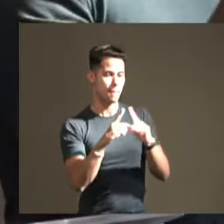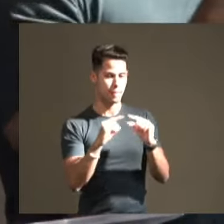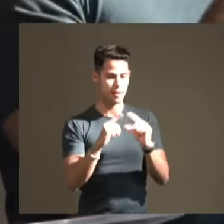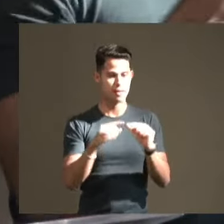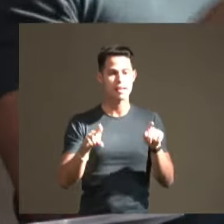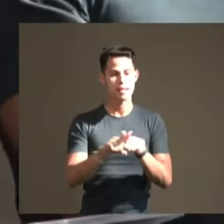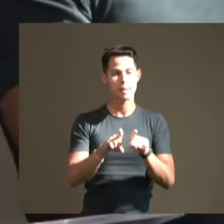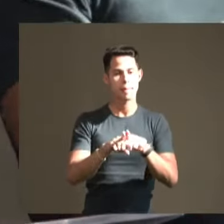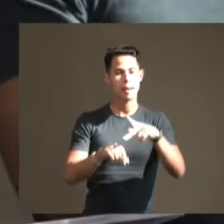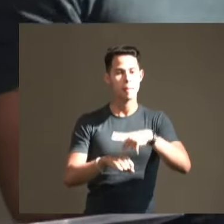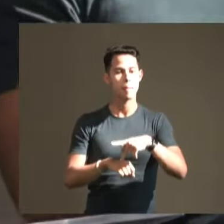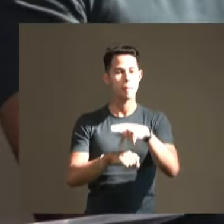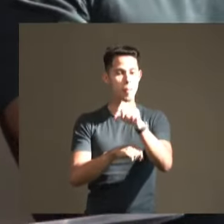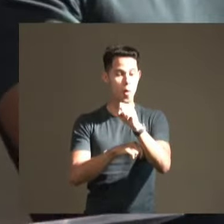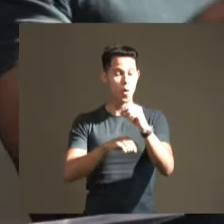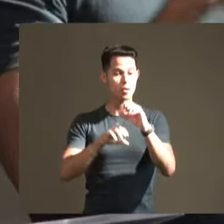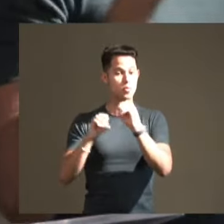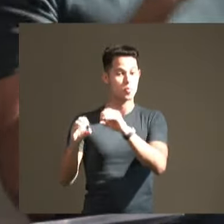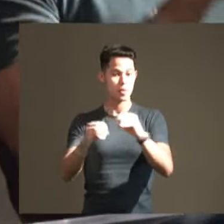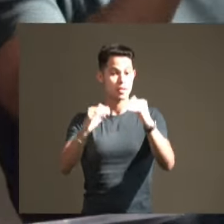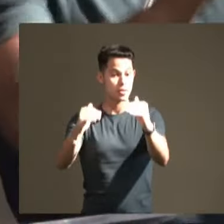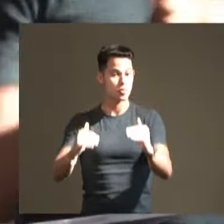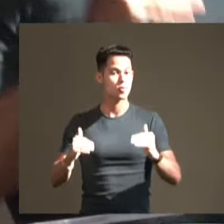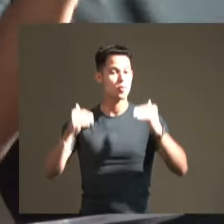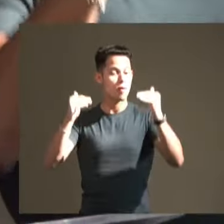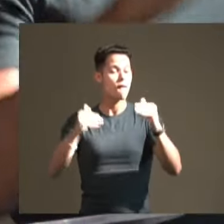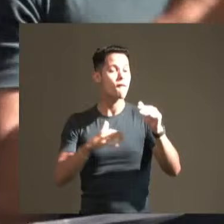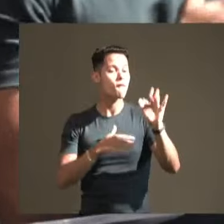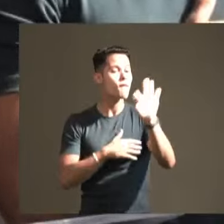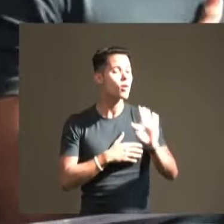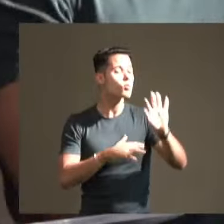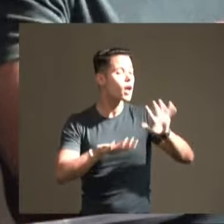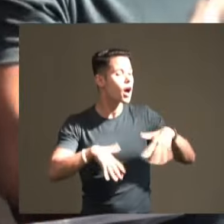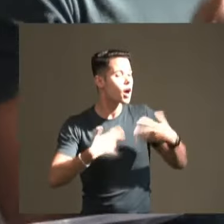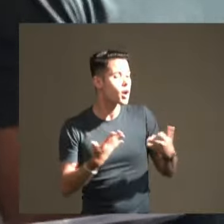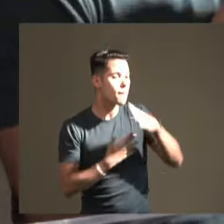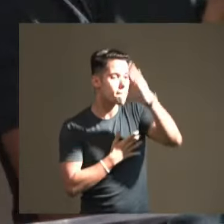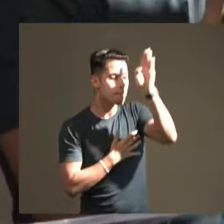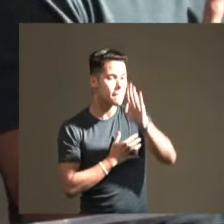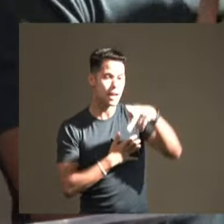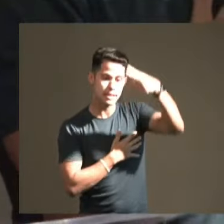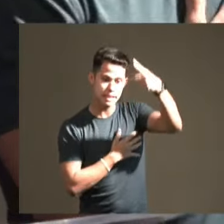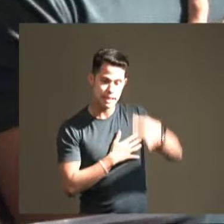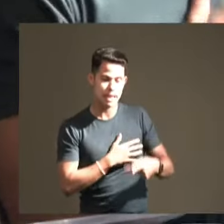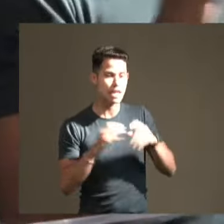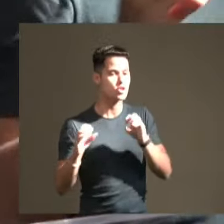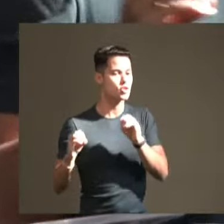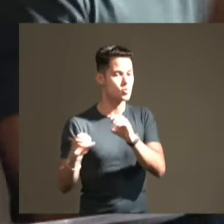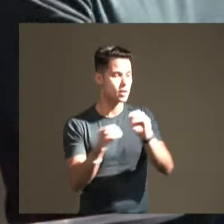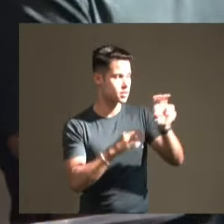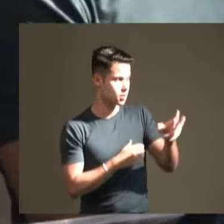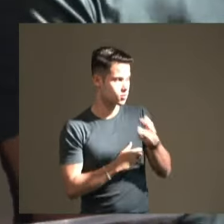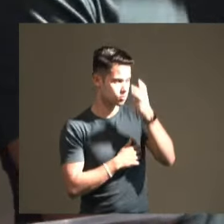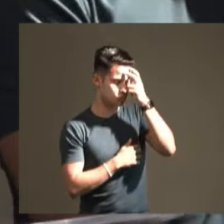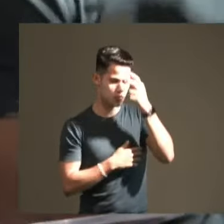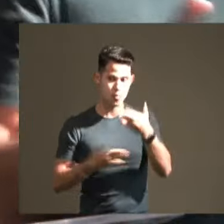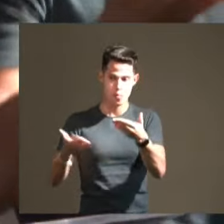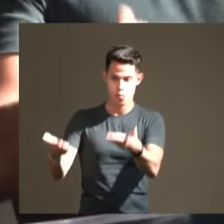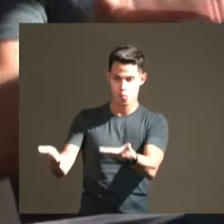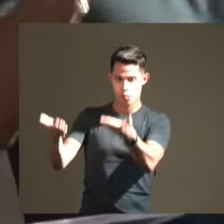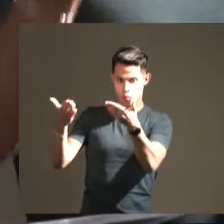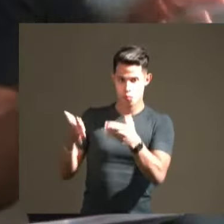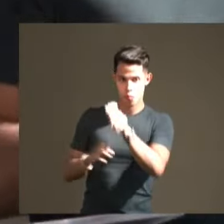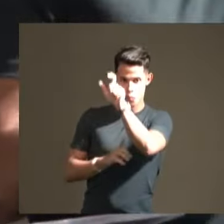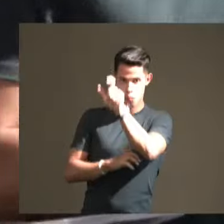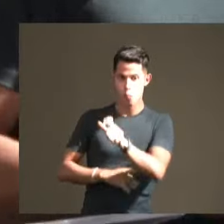pós-graduado em Docência no Ensino Superior pela Faculdade Brasileira de Educação e Cultura. O jornalista